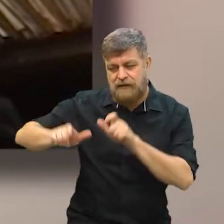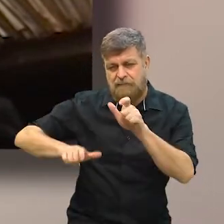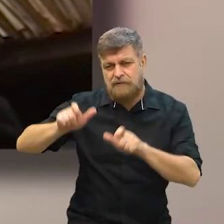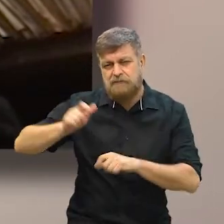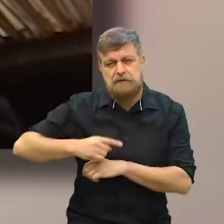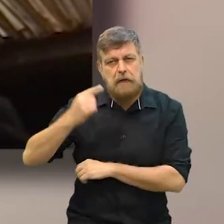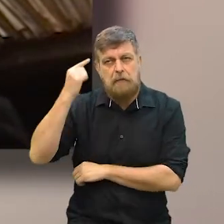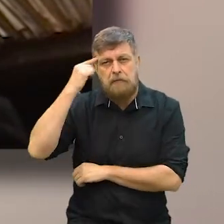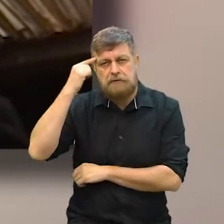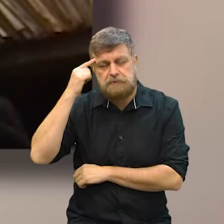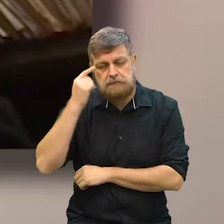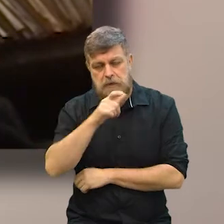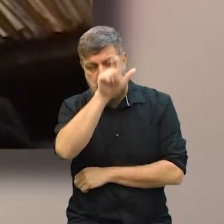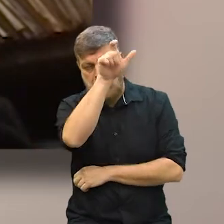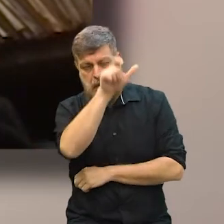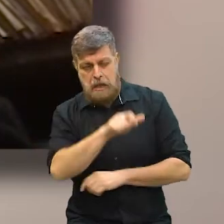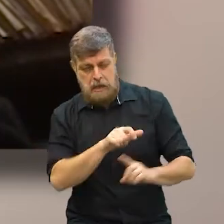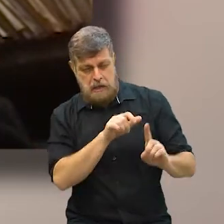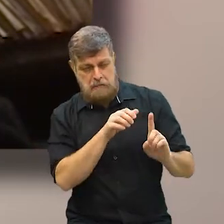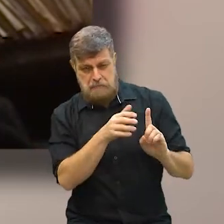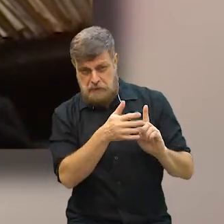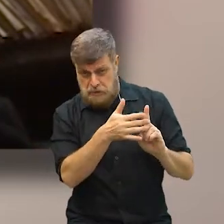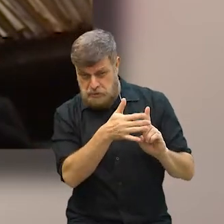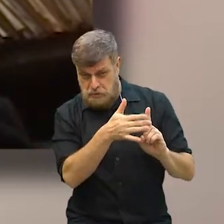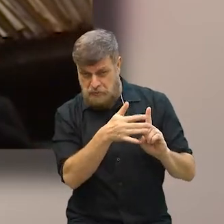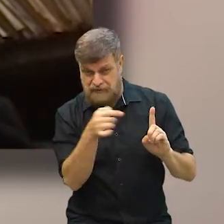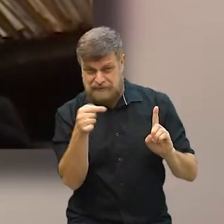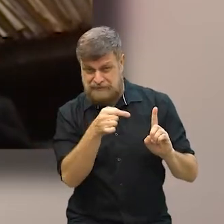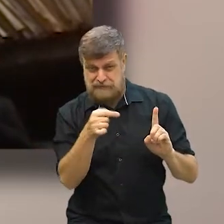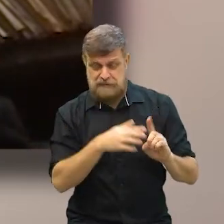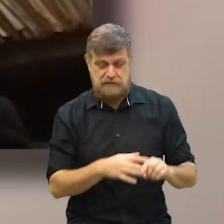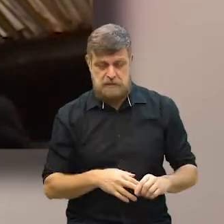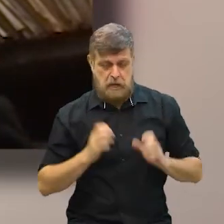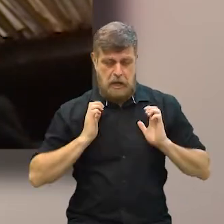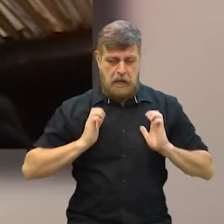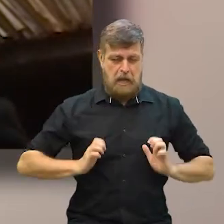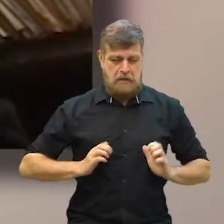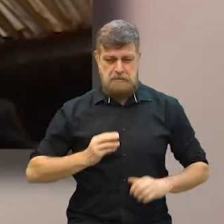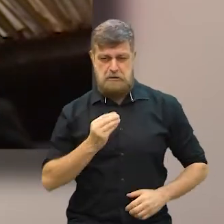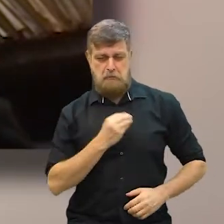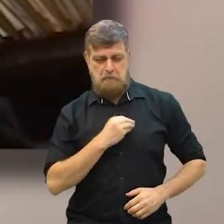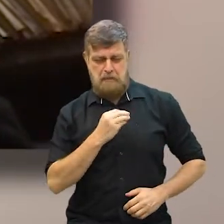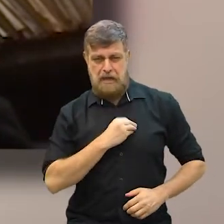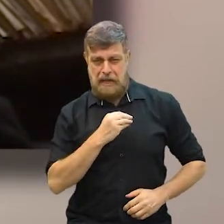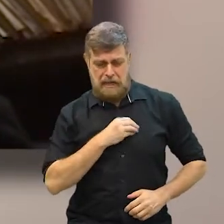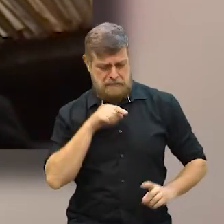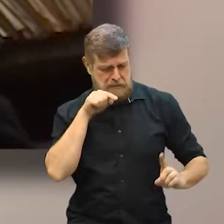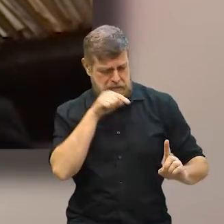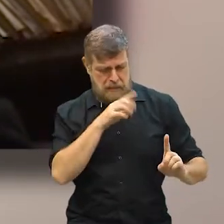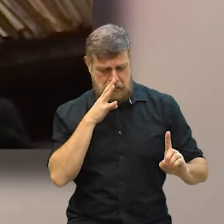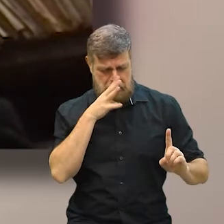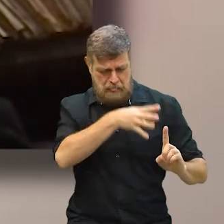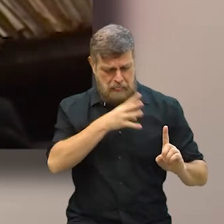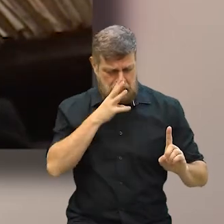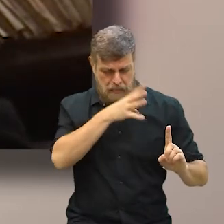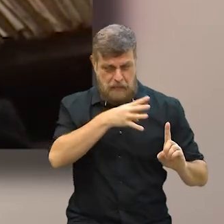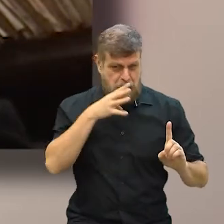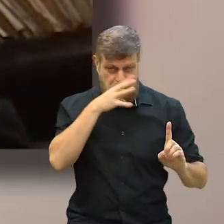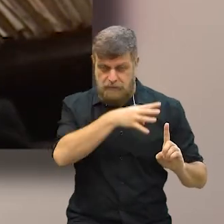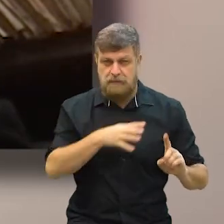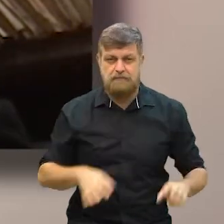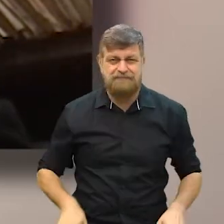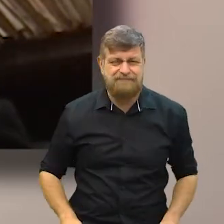uma imagem de que a doença é uma doença da moral, do pecado. E isso